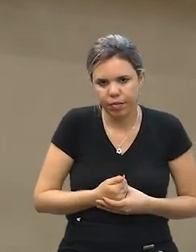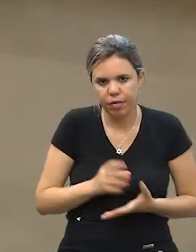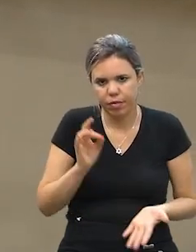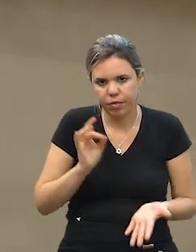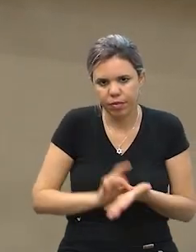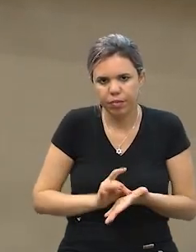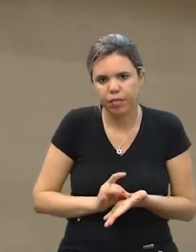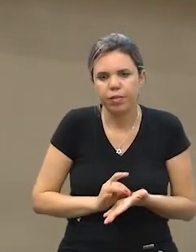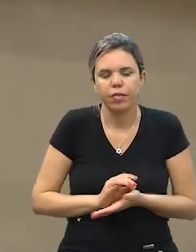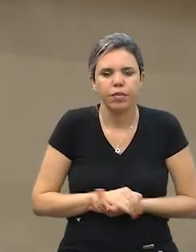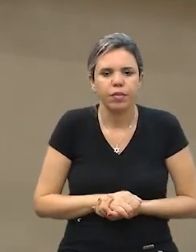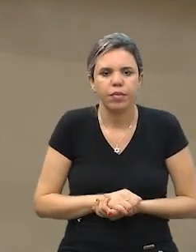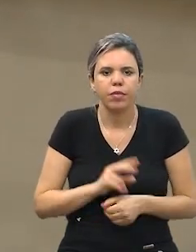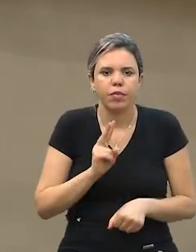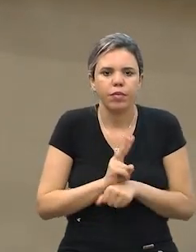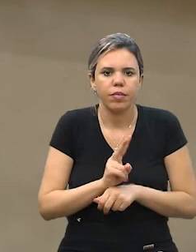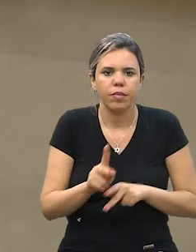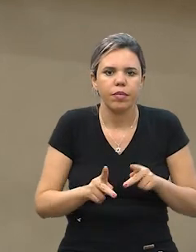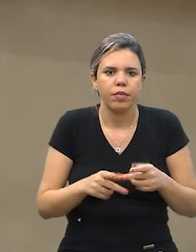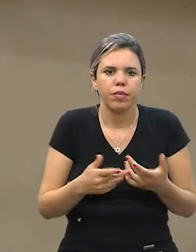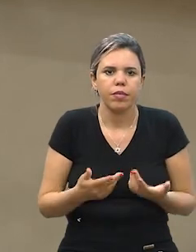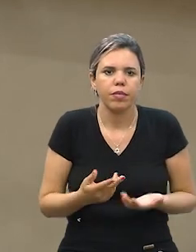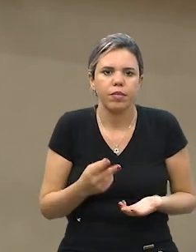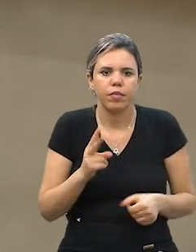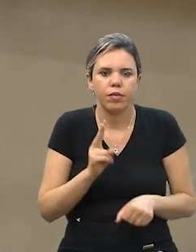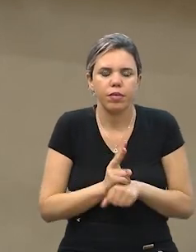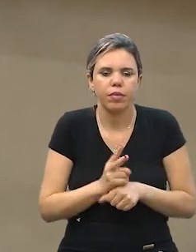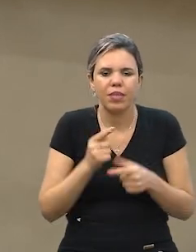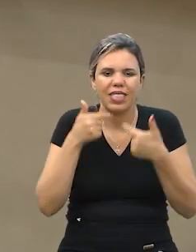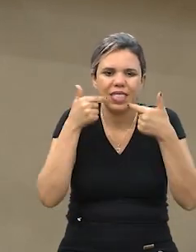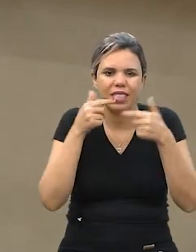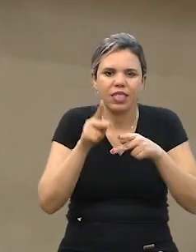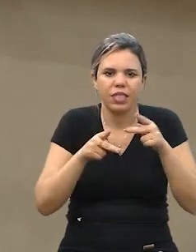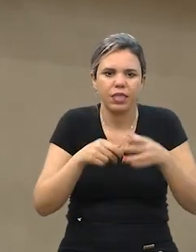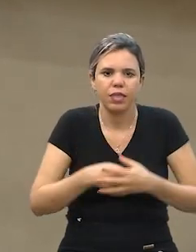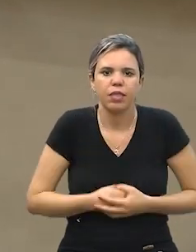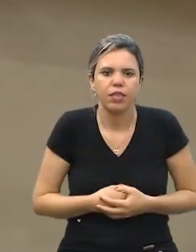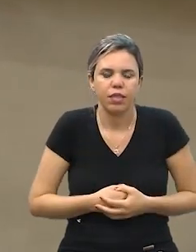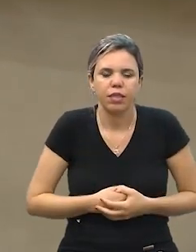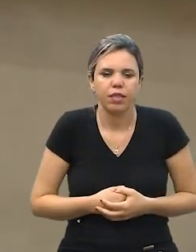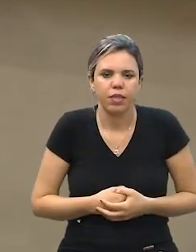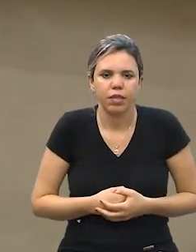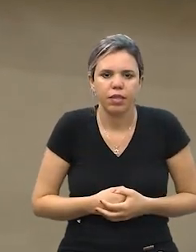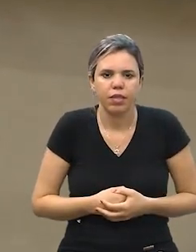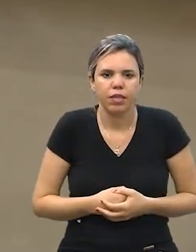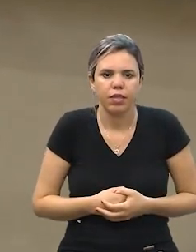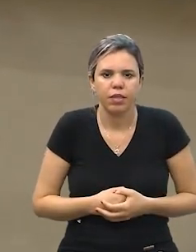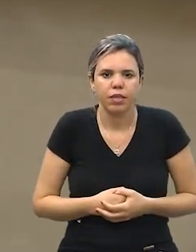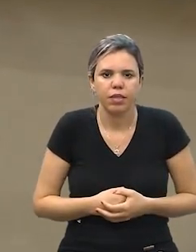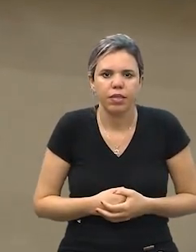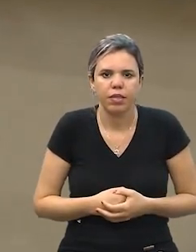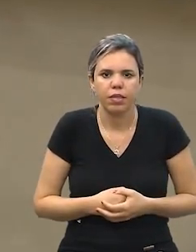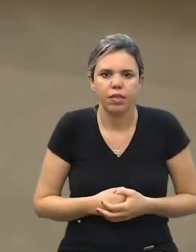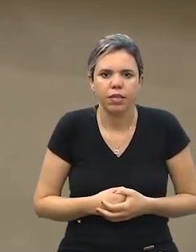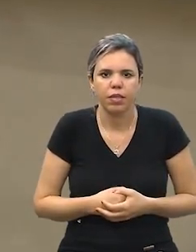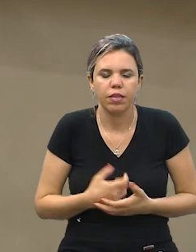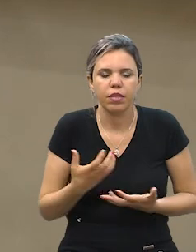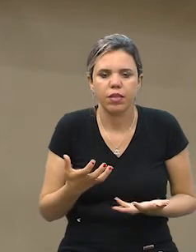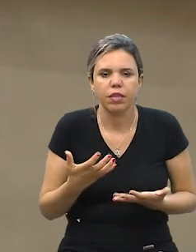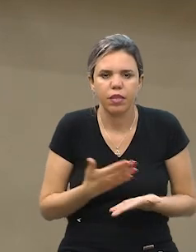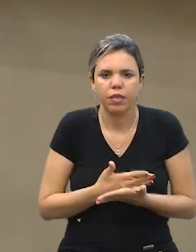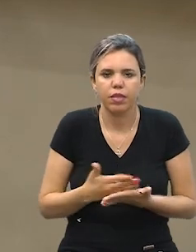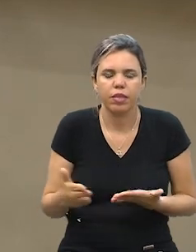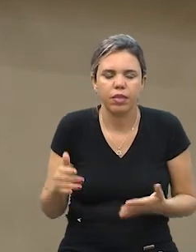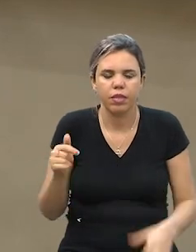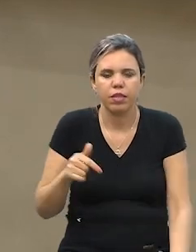realmente apaixonante cuidar de gente, cuidar de sorrisos das pessoas. E quem quer